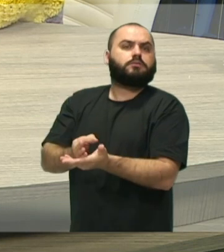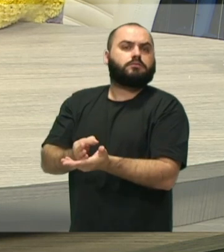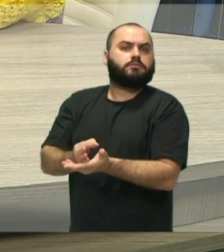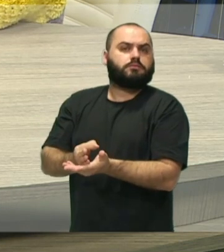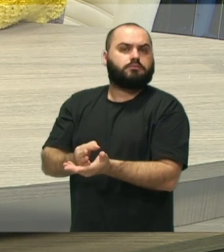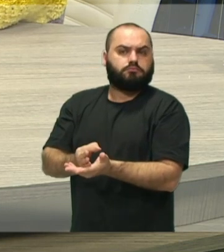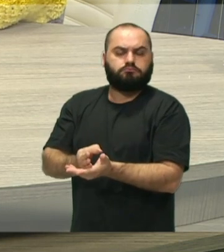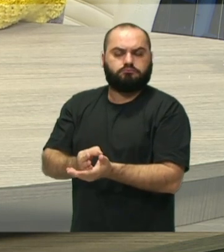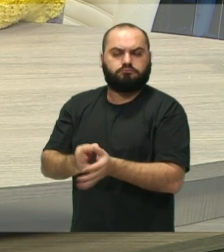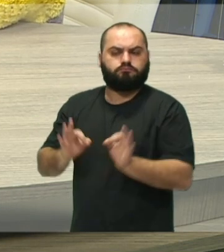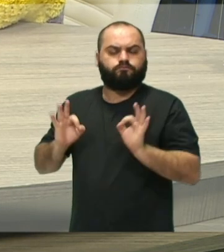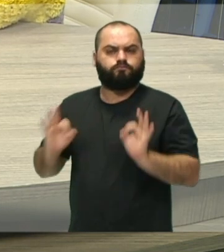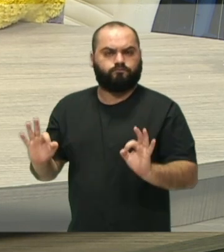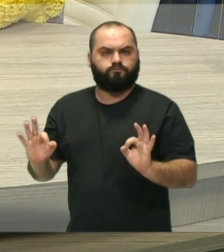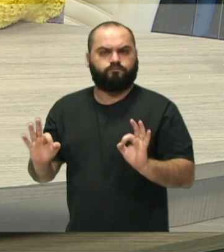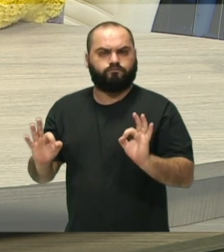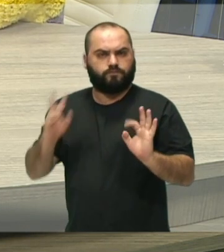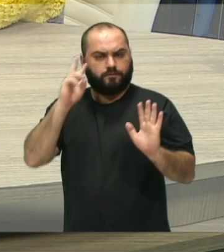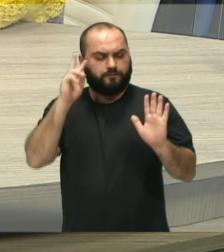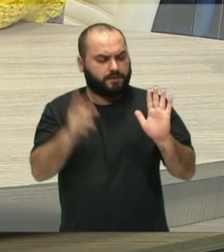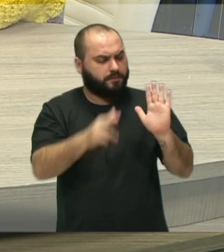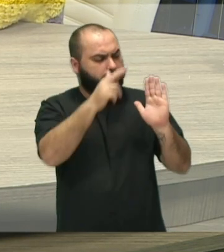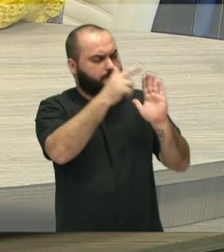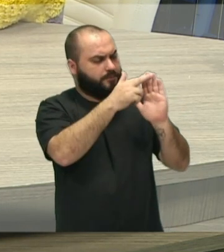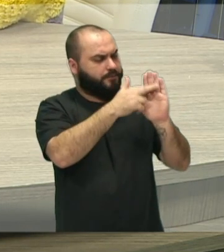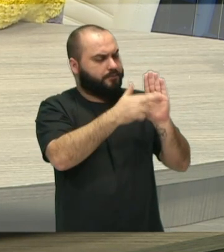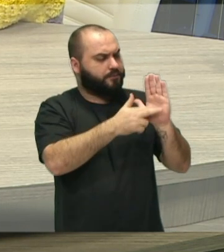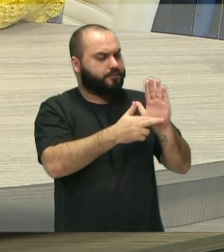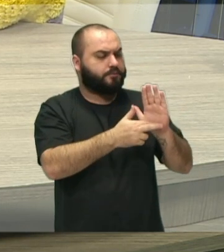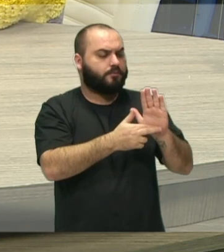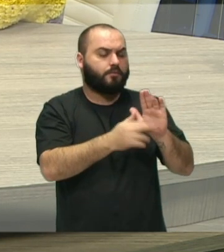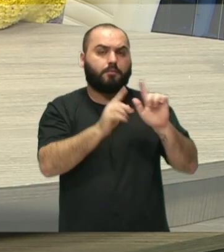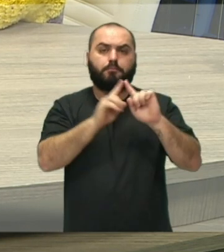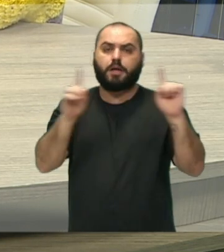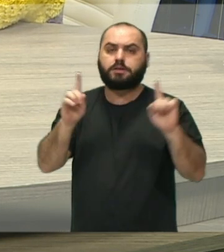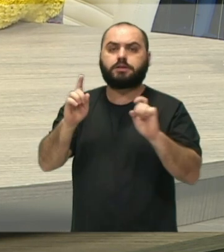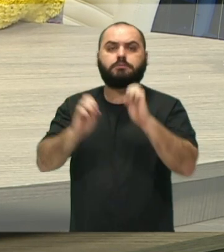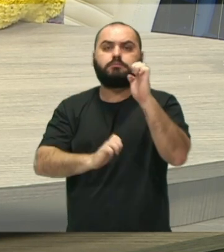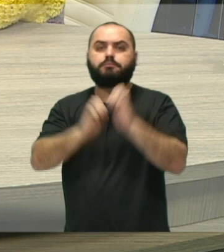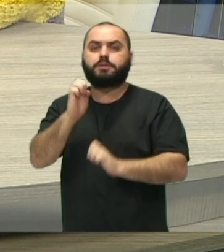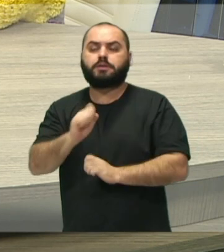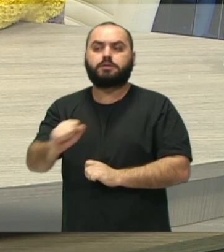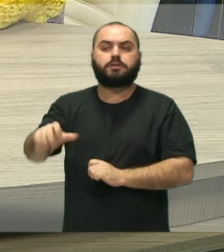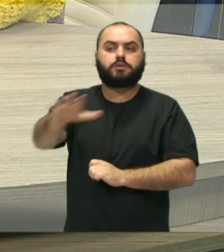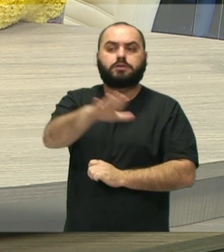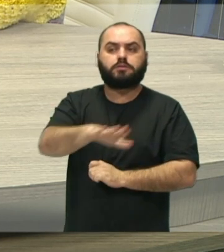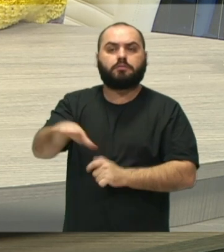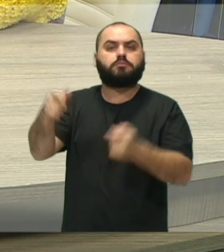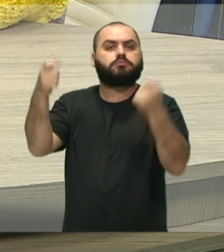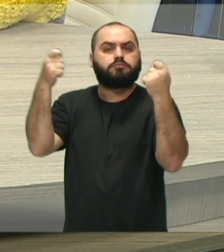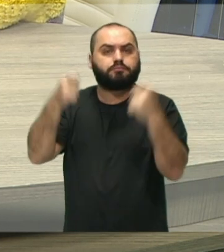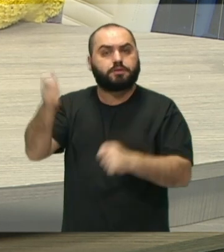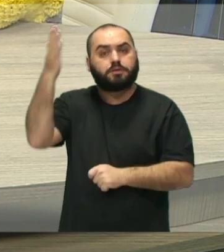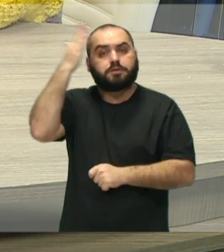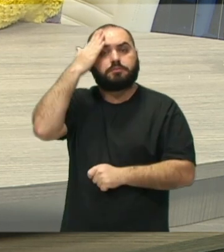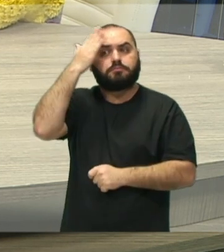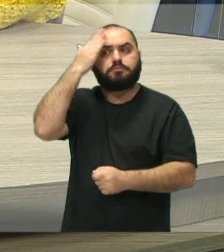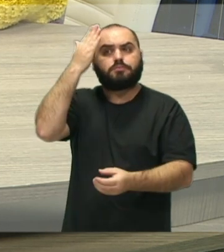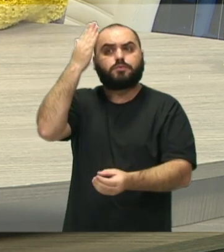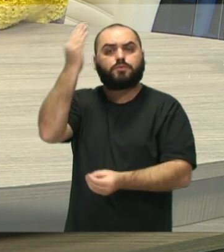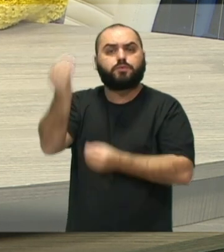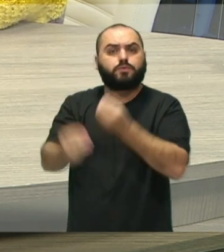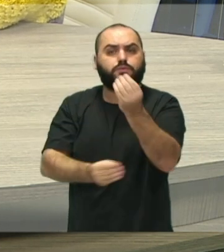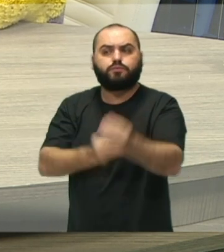acertada, seguindo todos os trâmites, que as empresas em geral também saibam como é que é esse processo, como é que deve ser